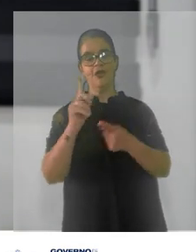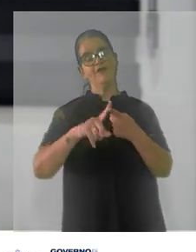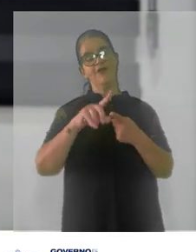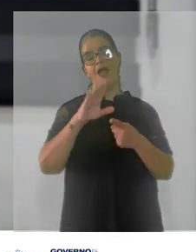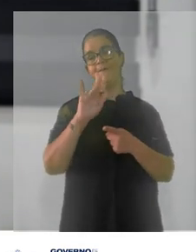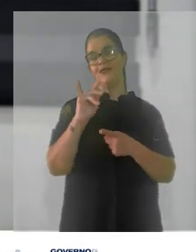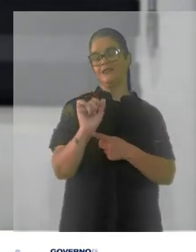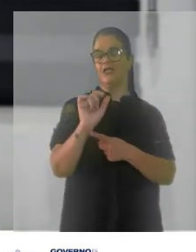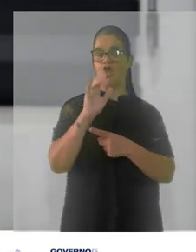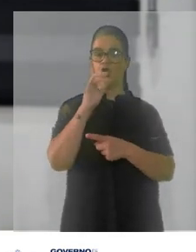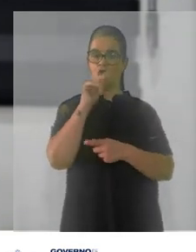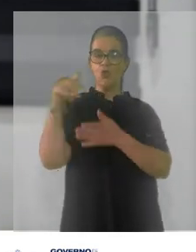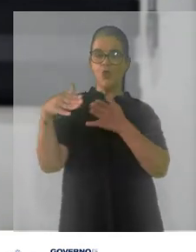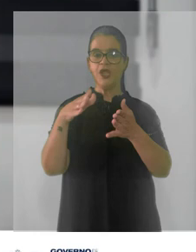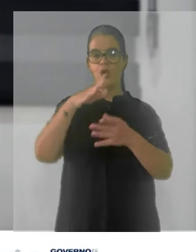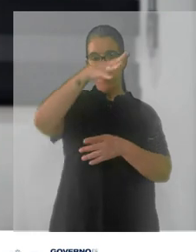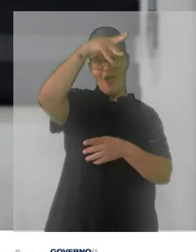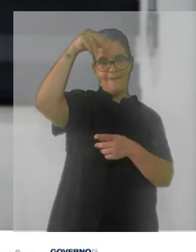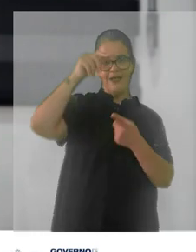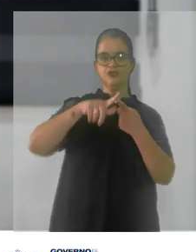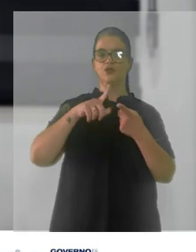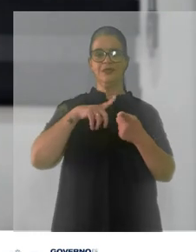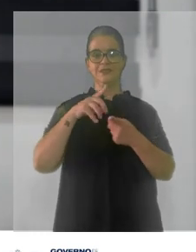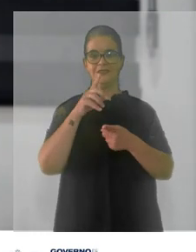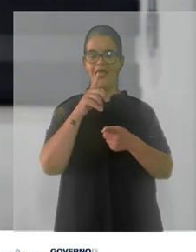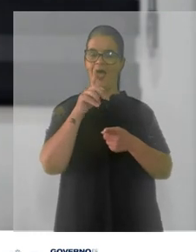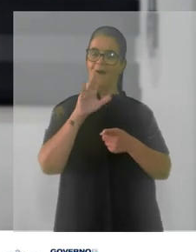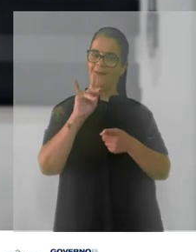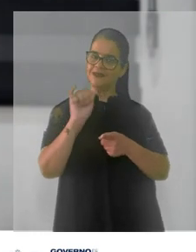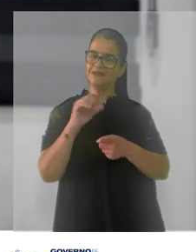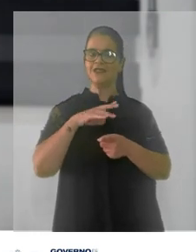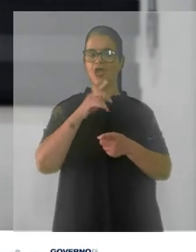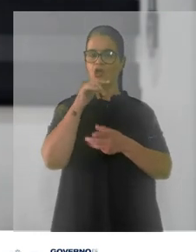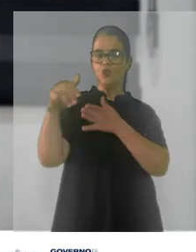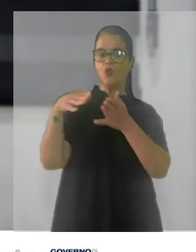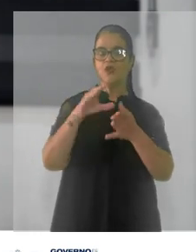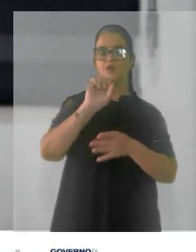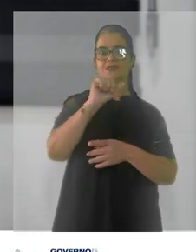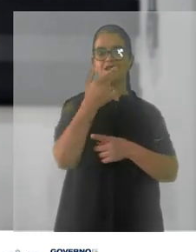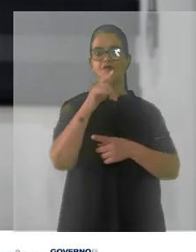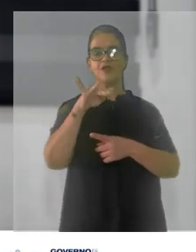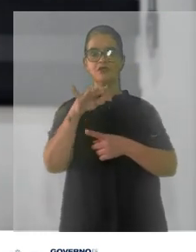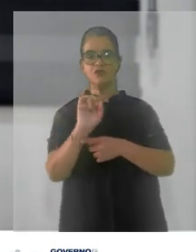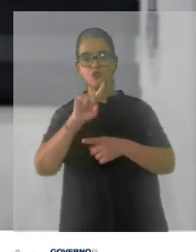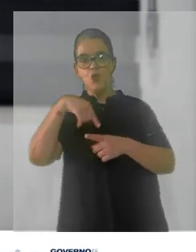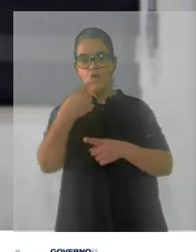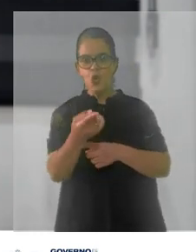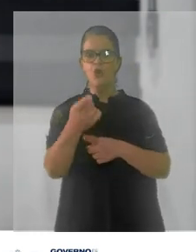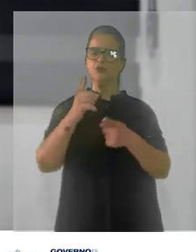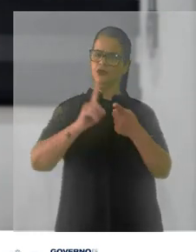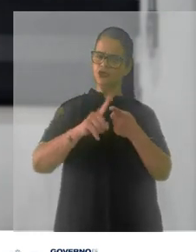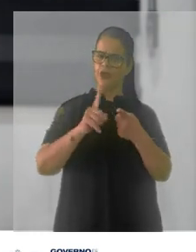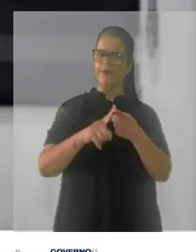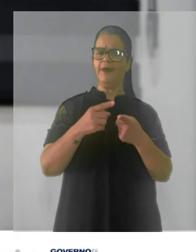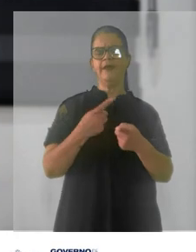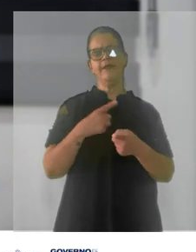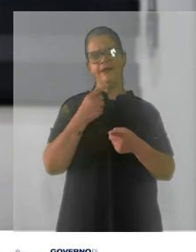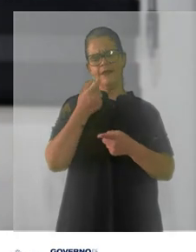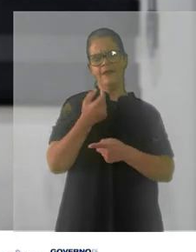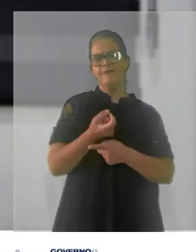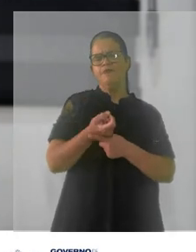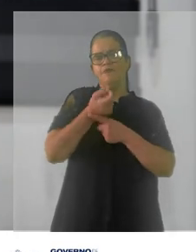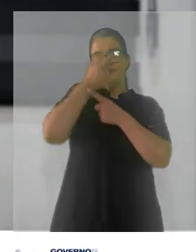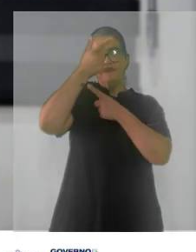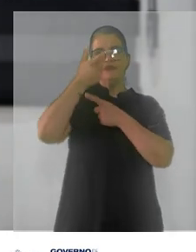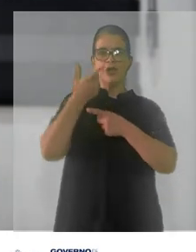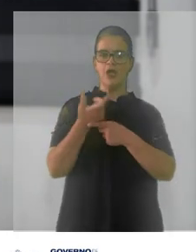Rio Amazonas, a bacia do Rio São Francisco e outras bacias que podem se destacar ou vir primeiro à sua mente. Só que